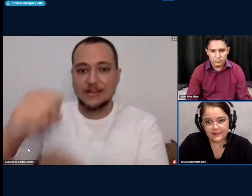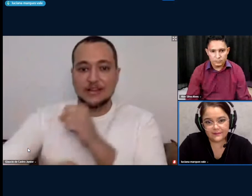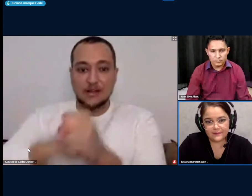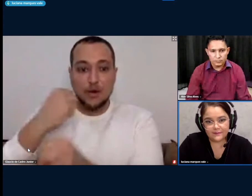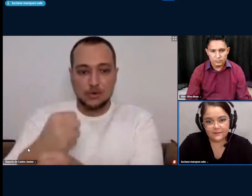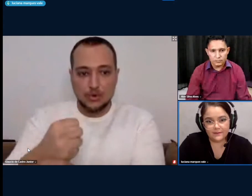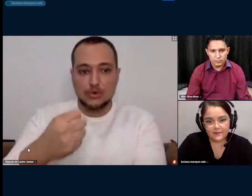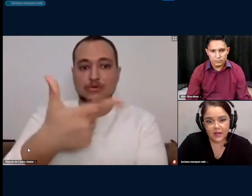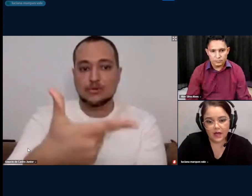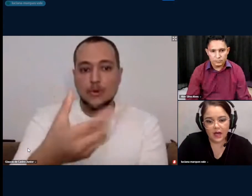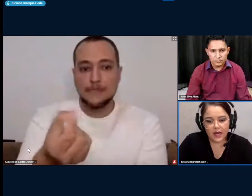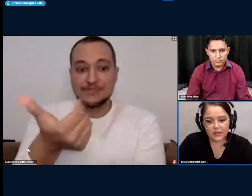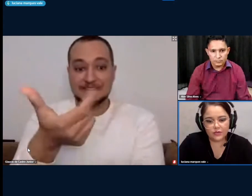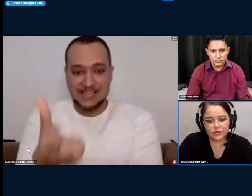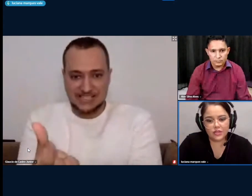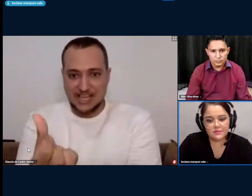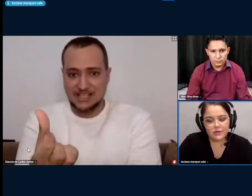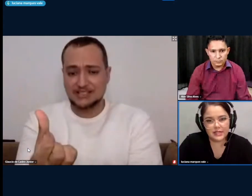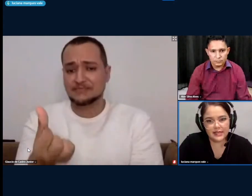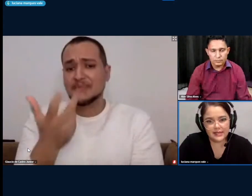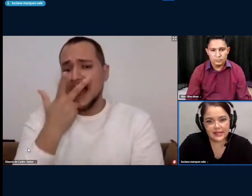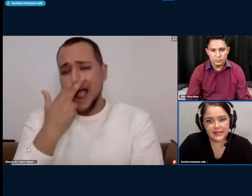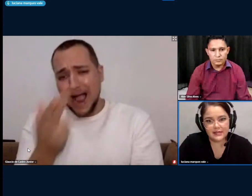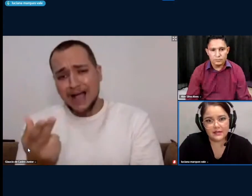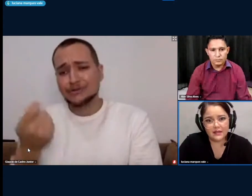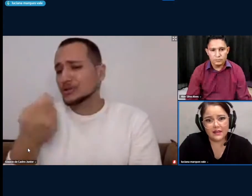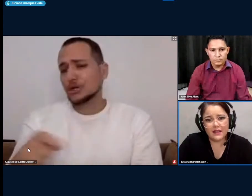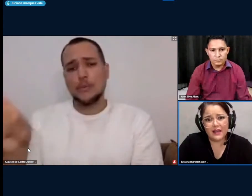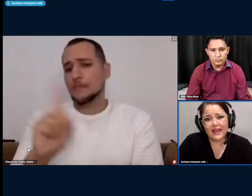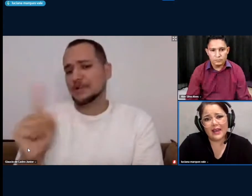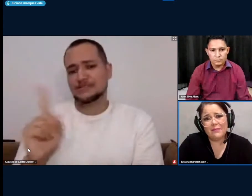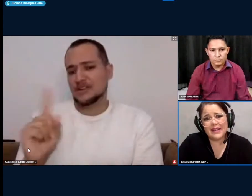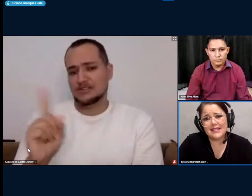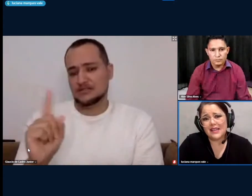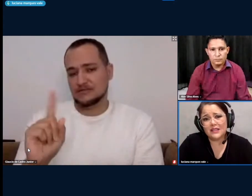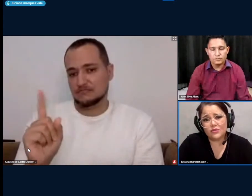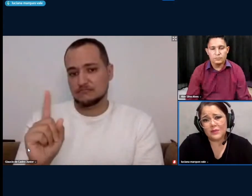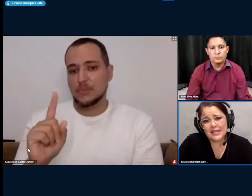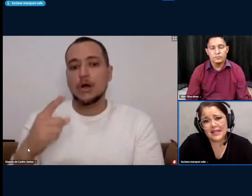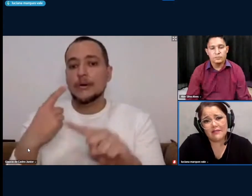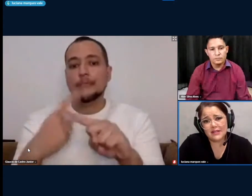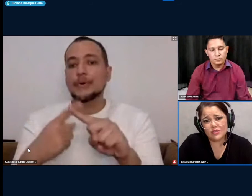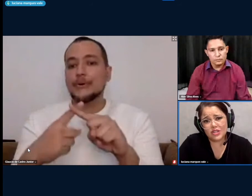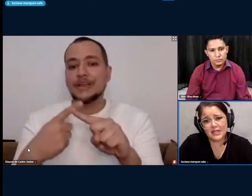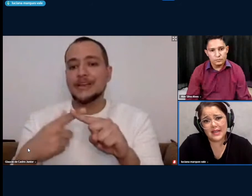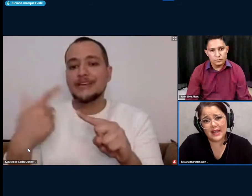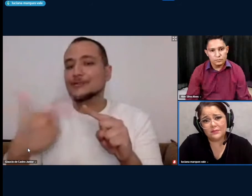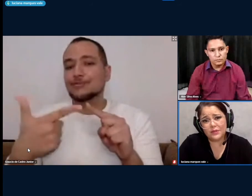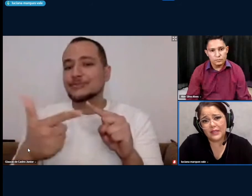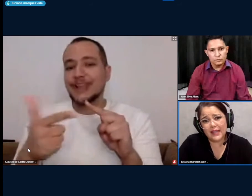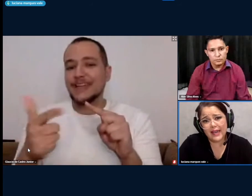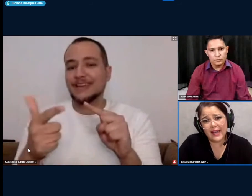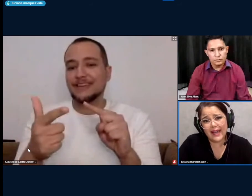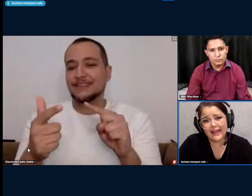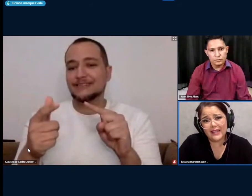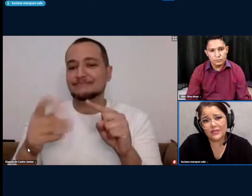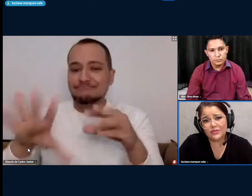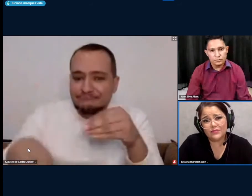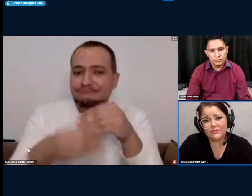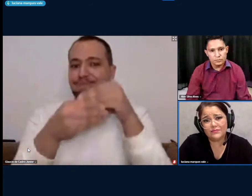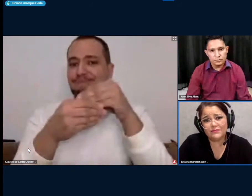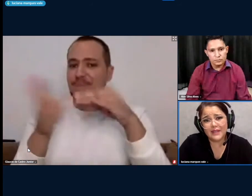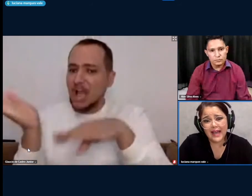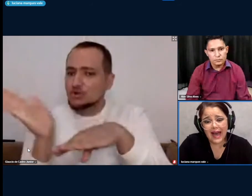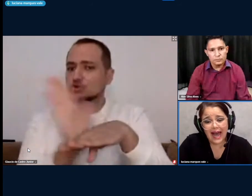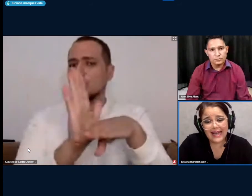Marim, ano 2016. É, parece que ela não precisava ser utilizada, porque ela